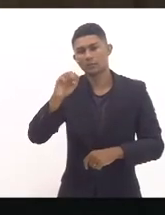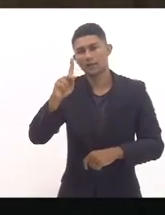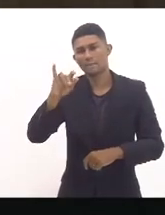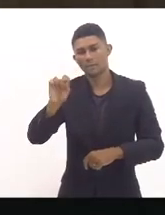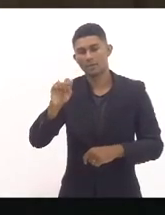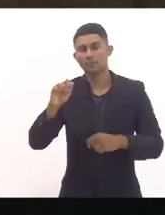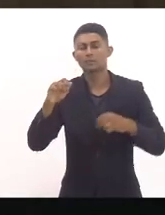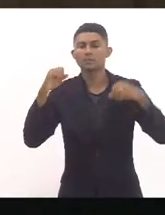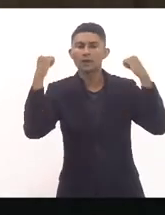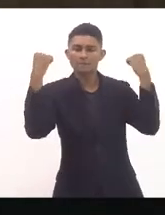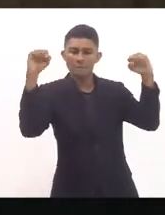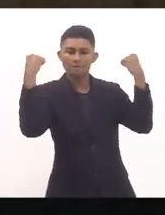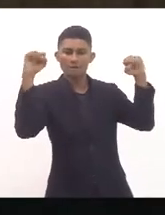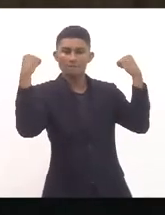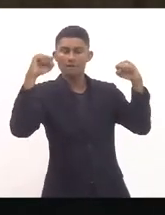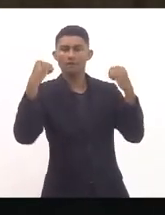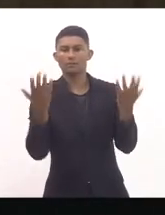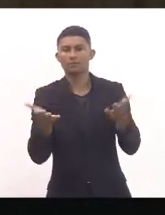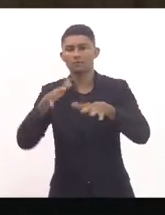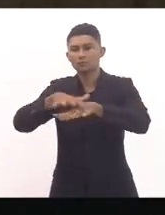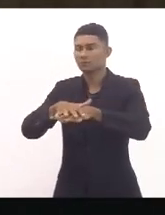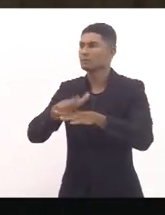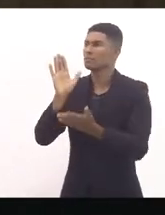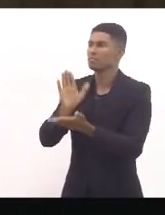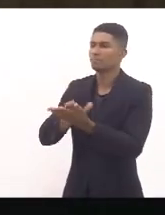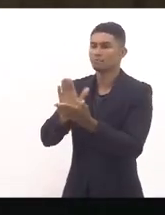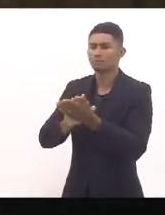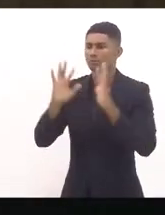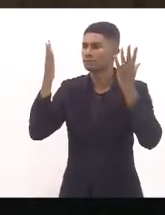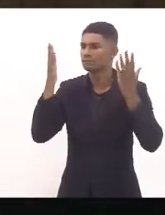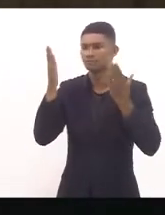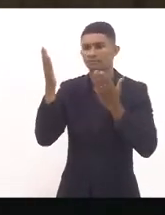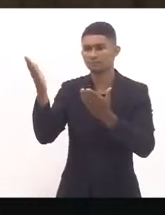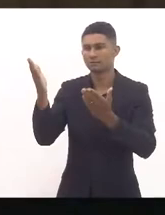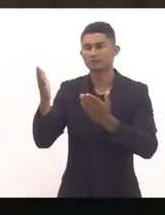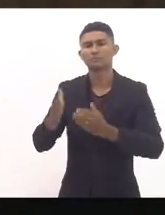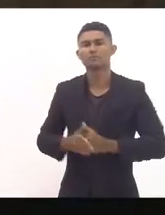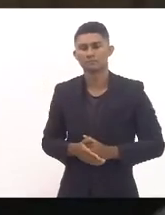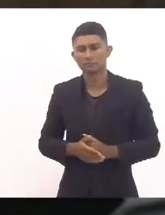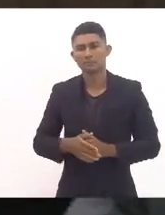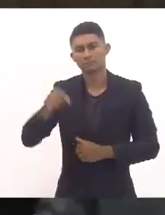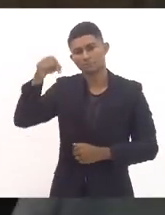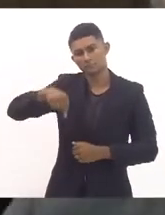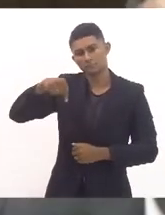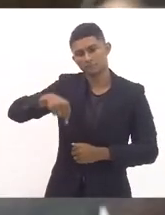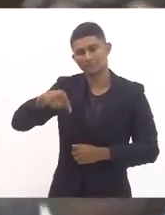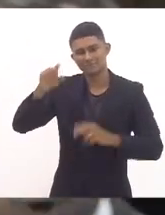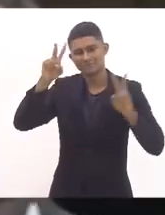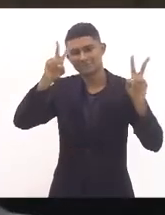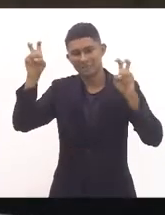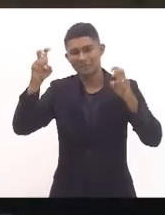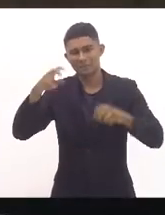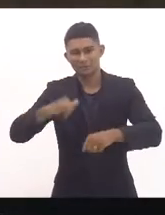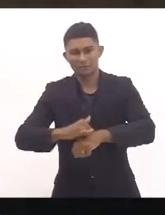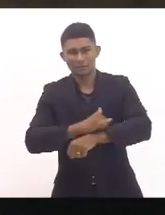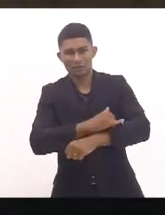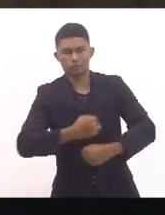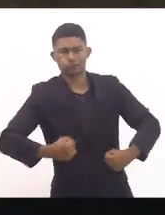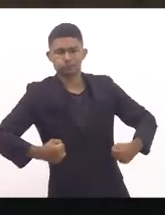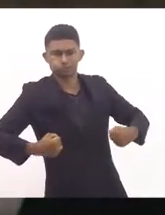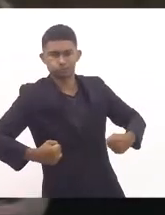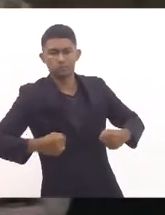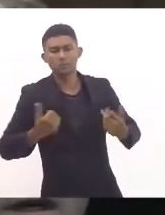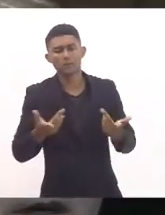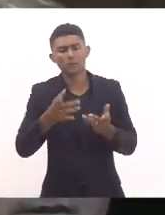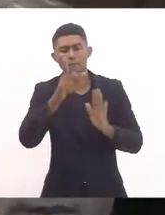inclusivo para todos. Parabéns. E que aqui foi falado de obesidade, esse projeto é para exercício